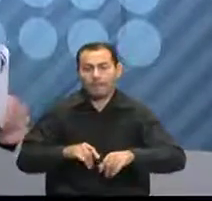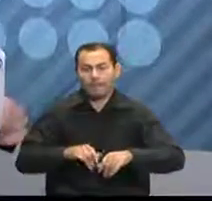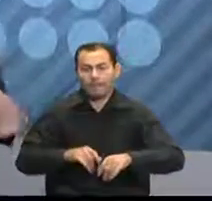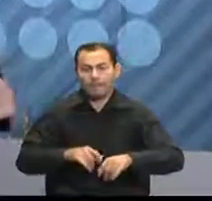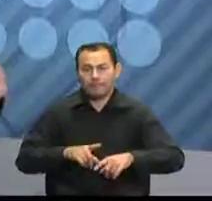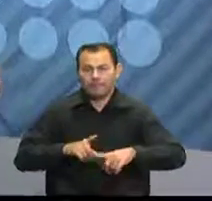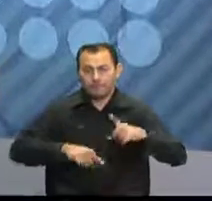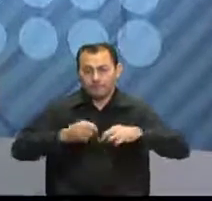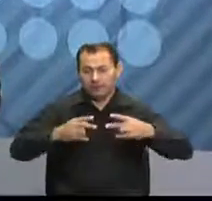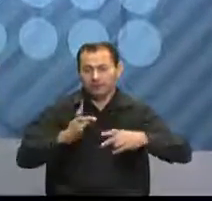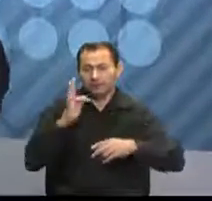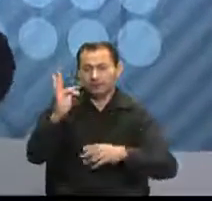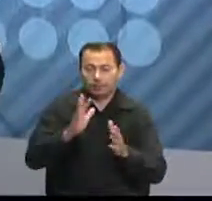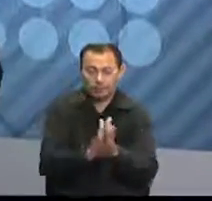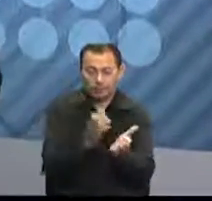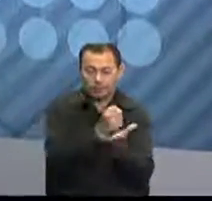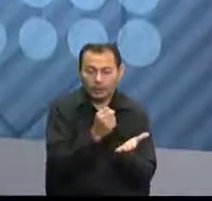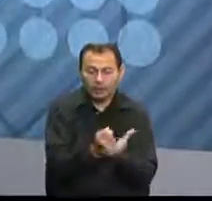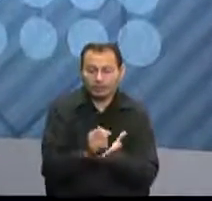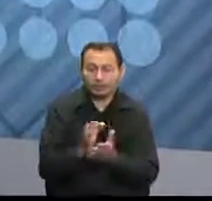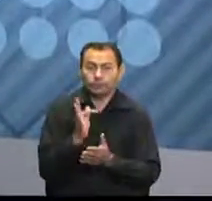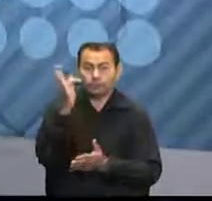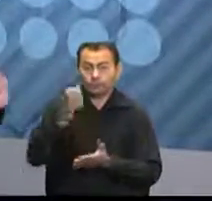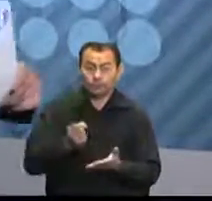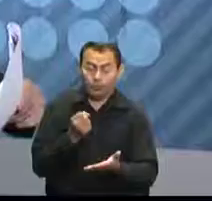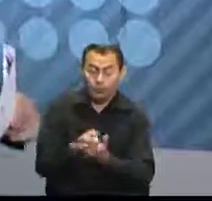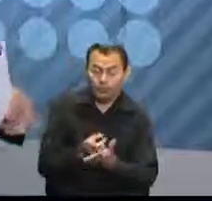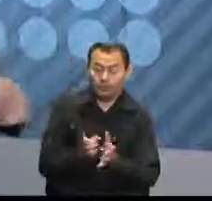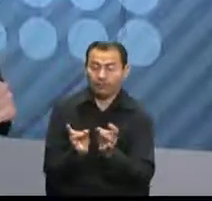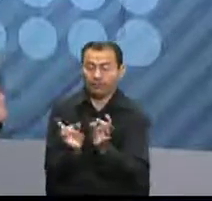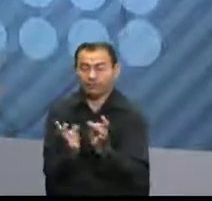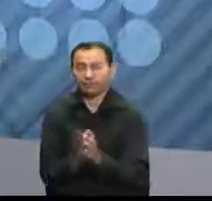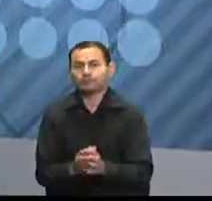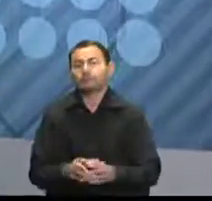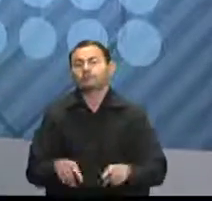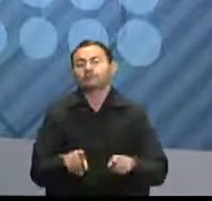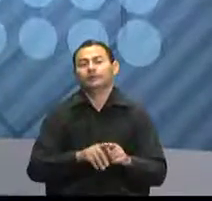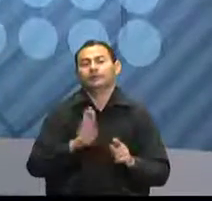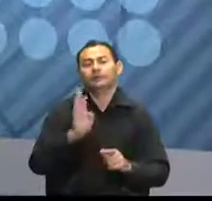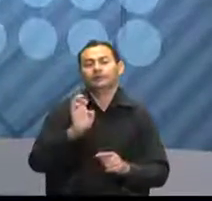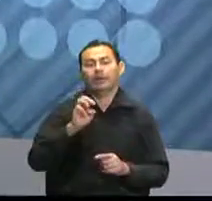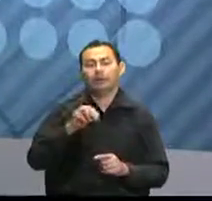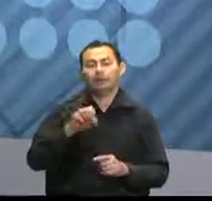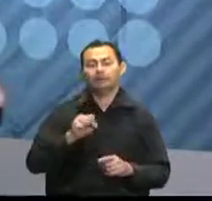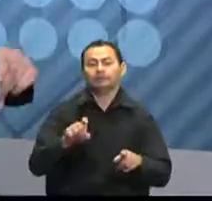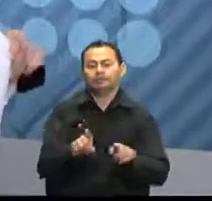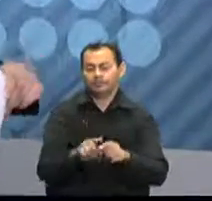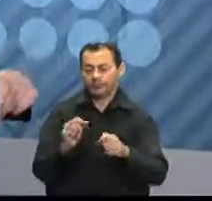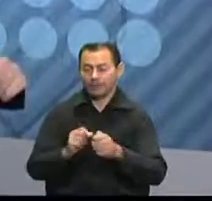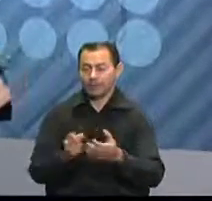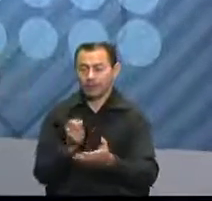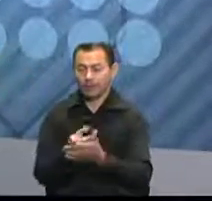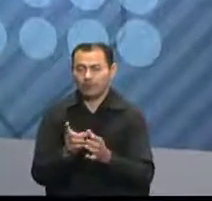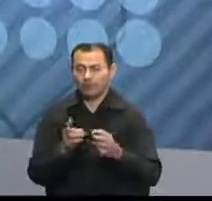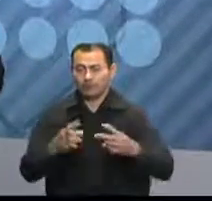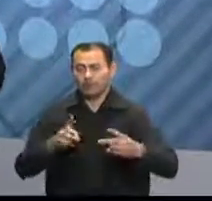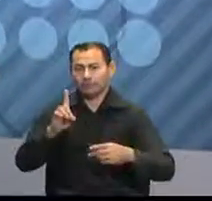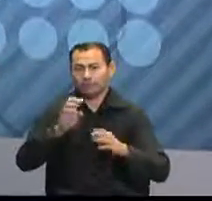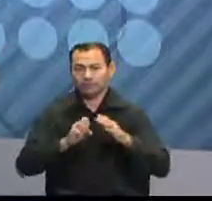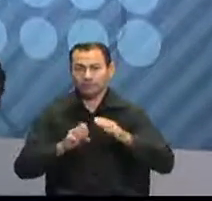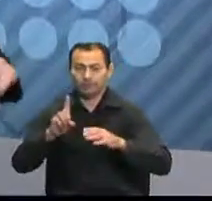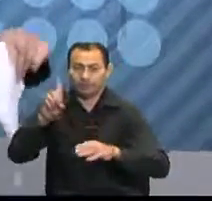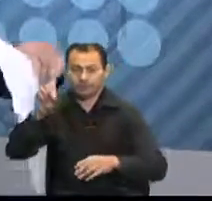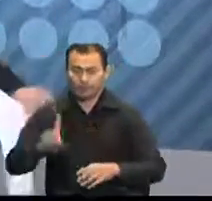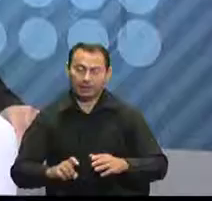futuros ou seja esses contratos de compra e venda de commodities também vão ser realizadas operações de compra e venda de títulos de